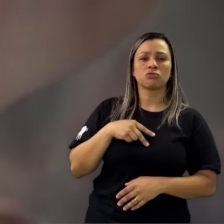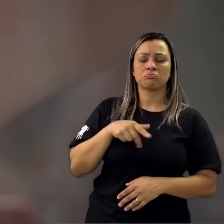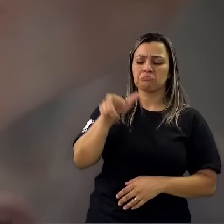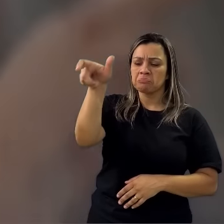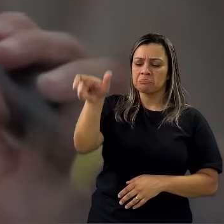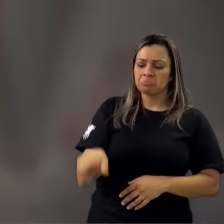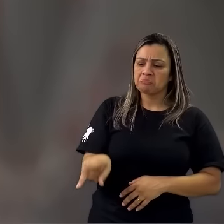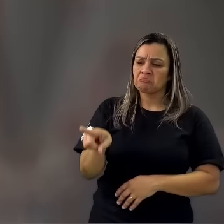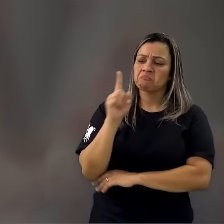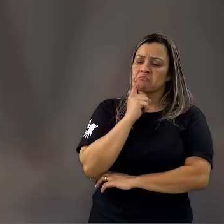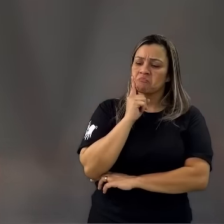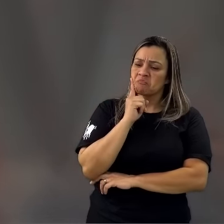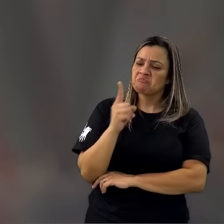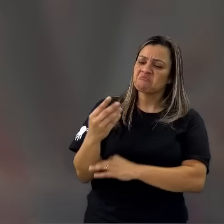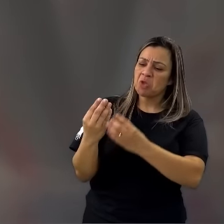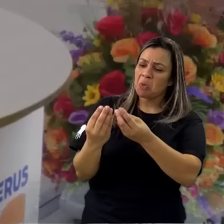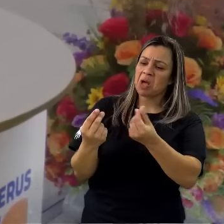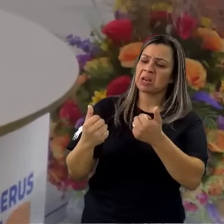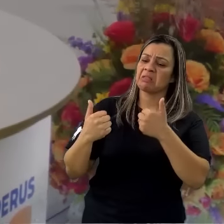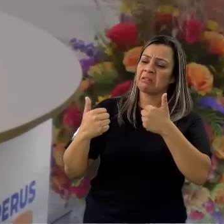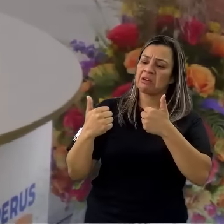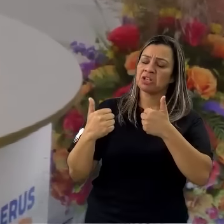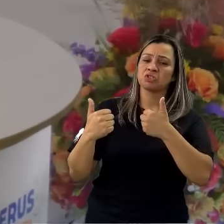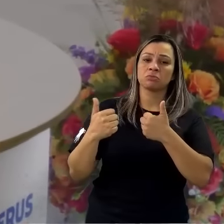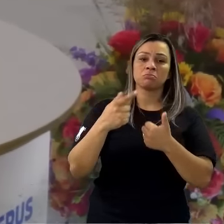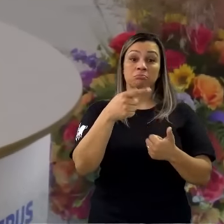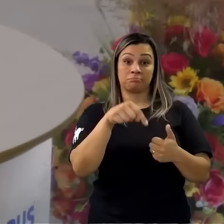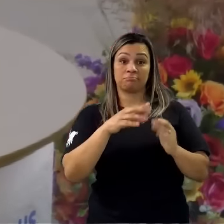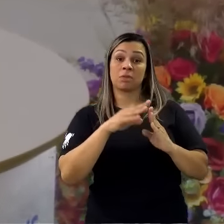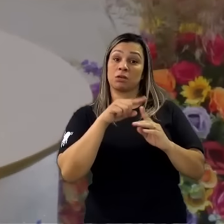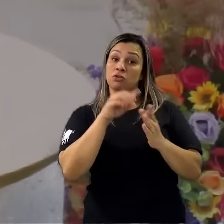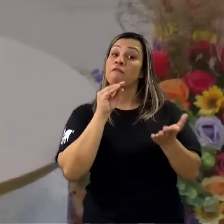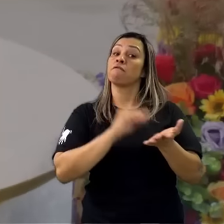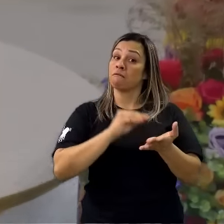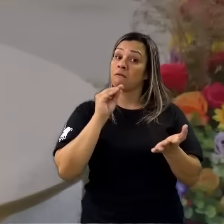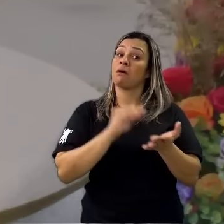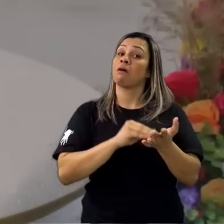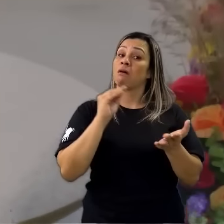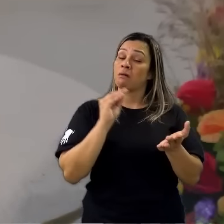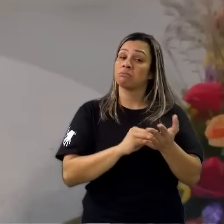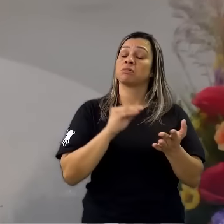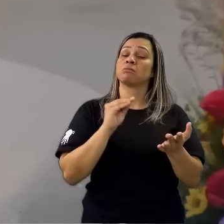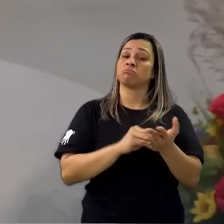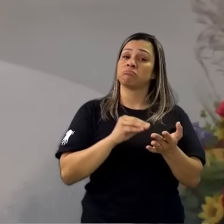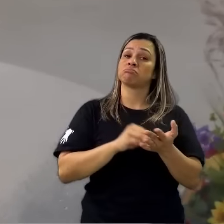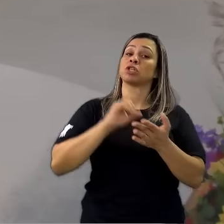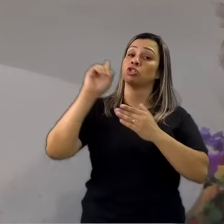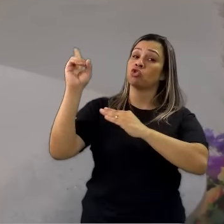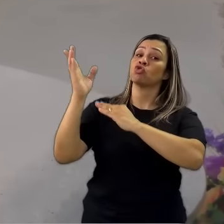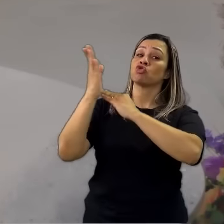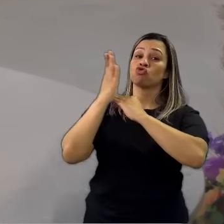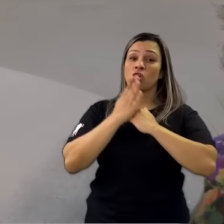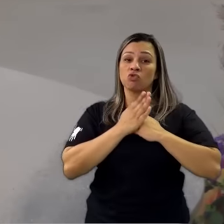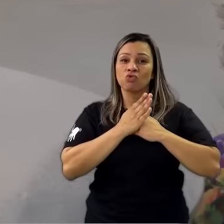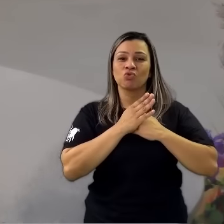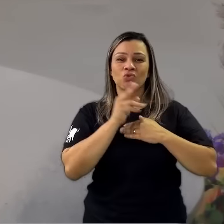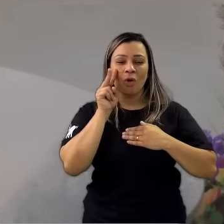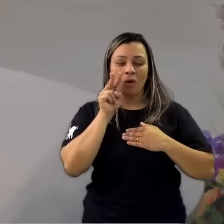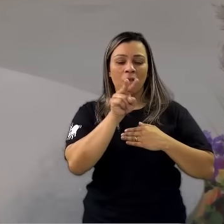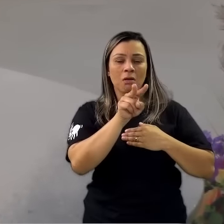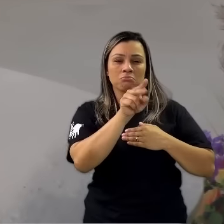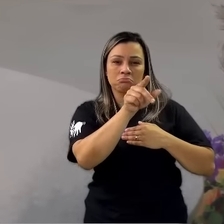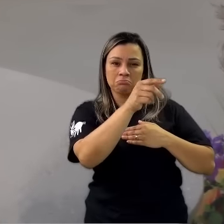ver defeito ver virtude é o que tá faltando na igreja que Deus nos ajude olhar para os nossos irmãos e além dos defeitos nós conseguimos enxergar